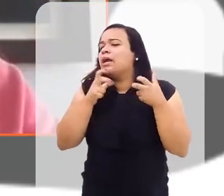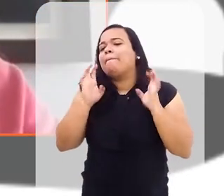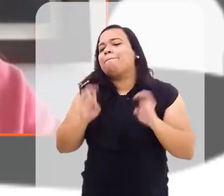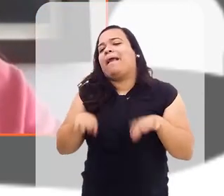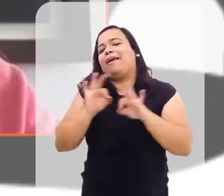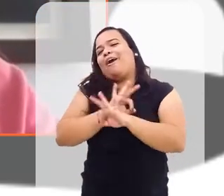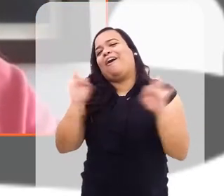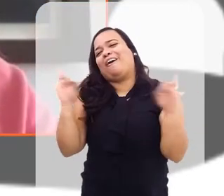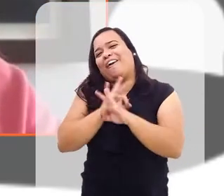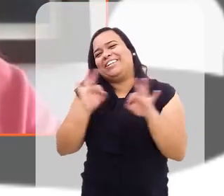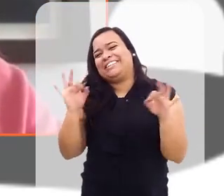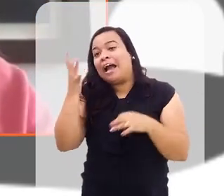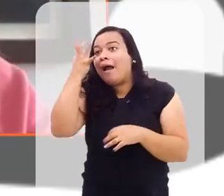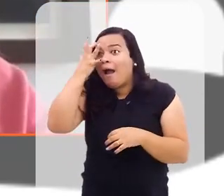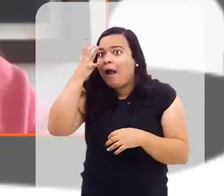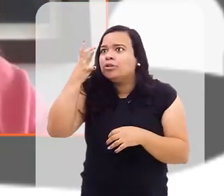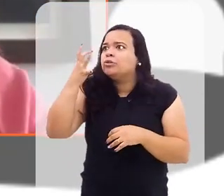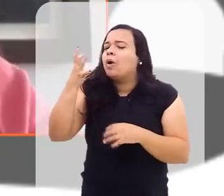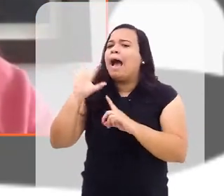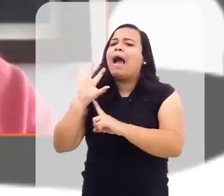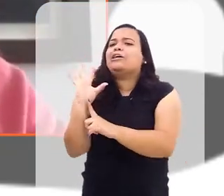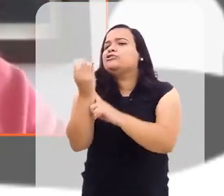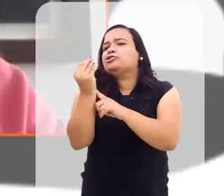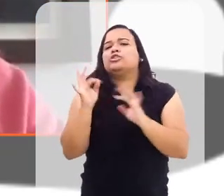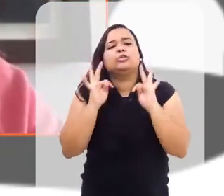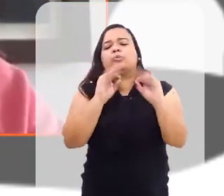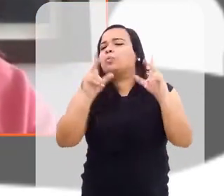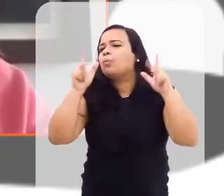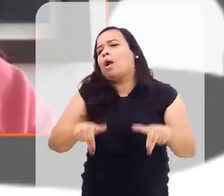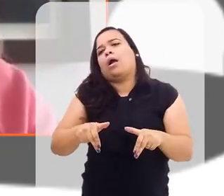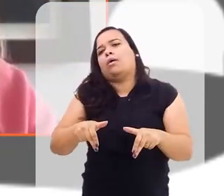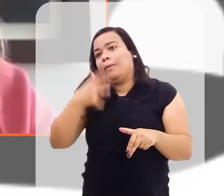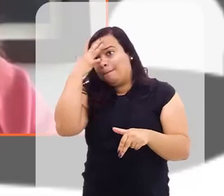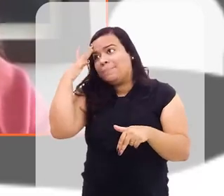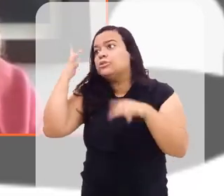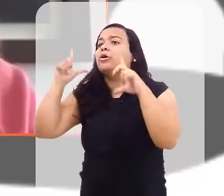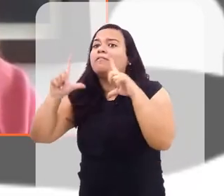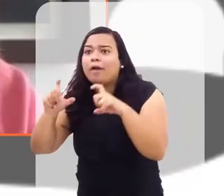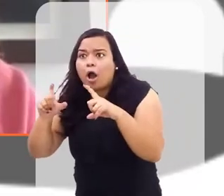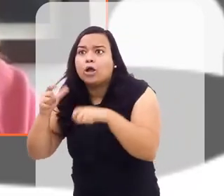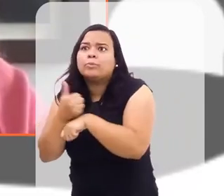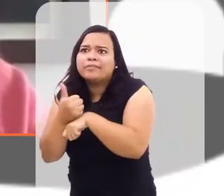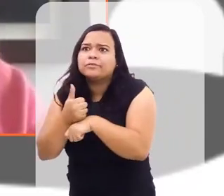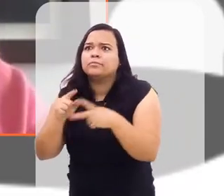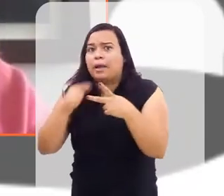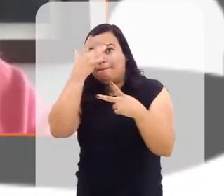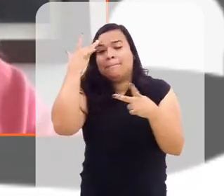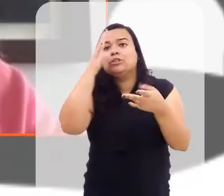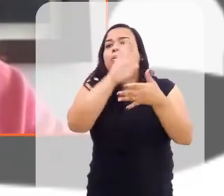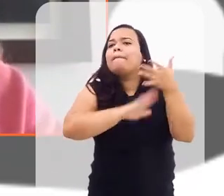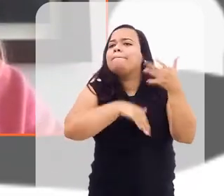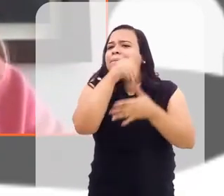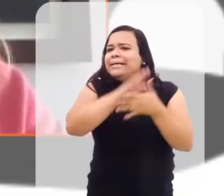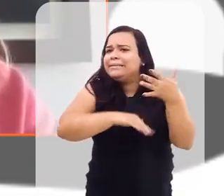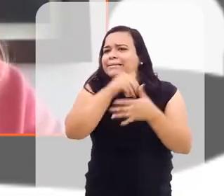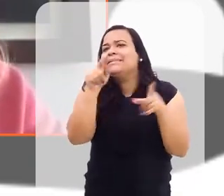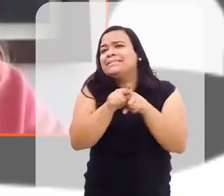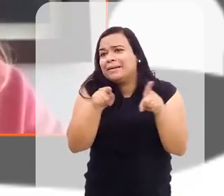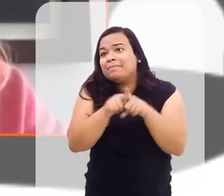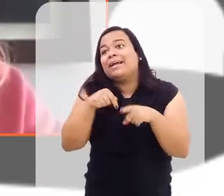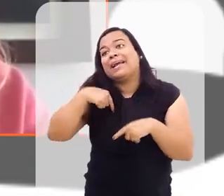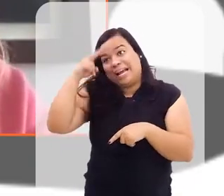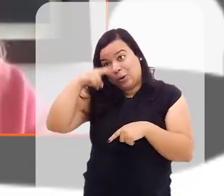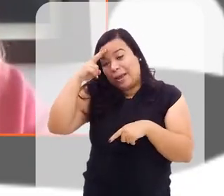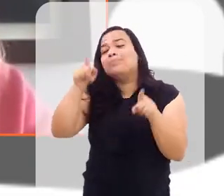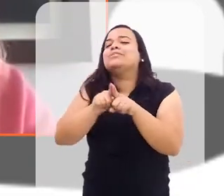bem, assim, né? Eu acho que todo artista, não só o escritor, mas o fotógrafo, o pintor, eu lembro que teve